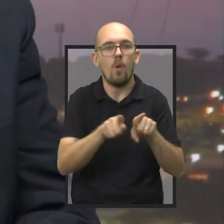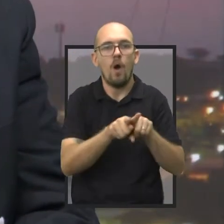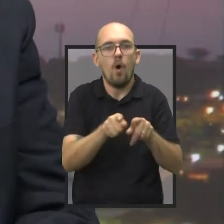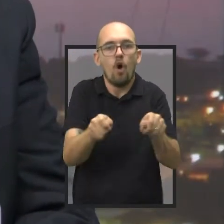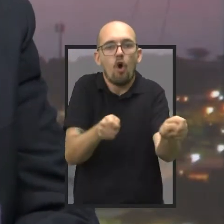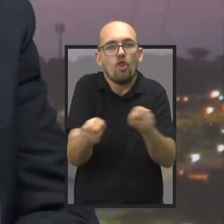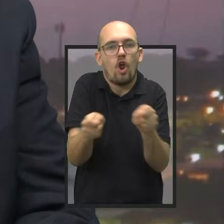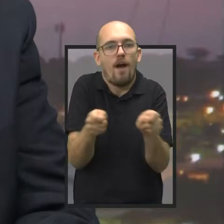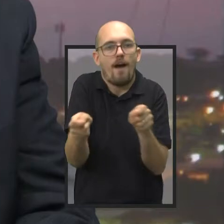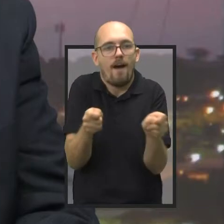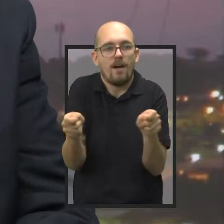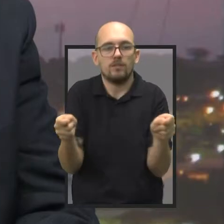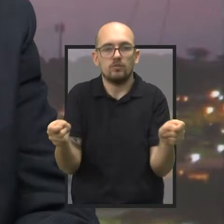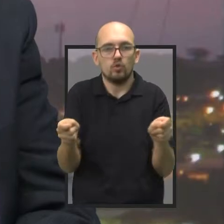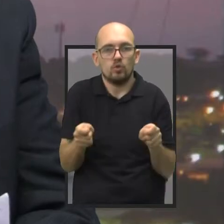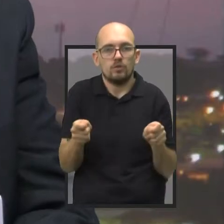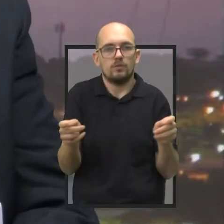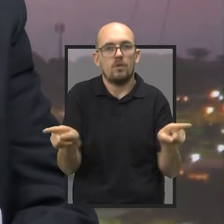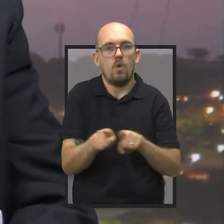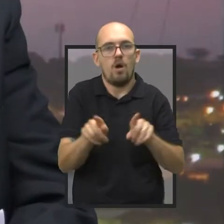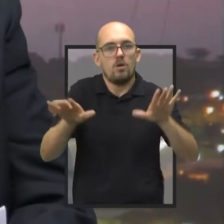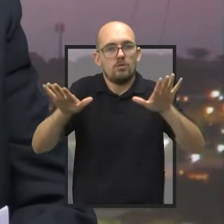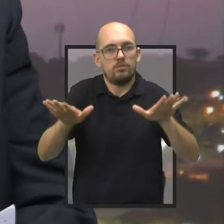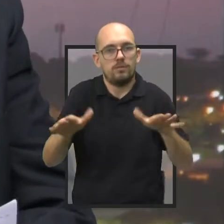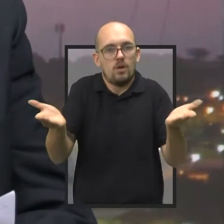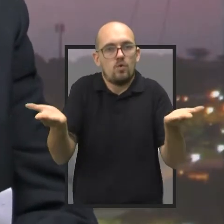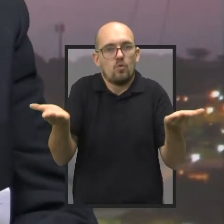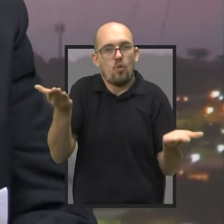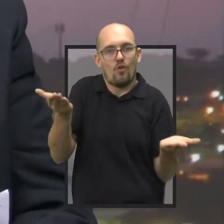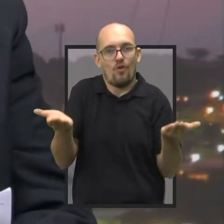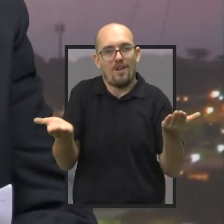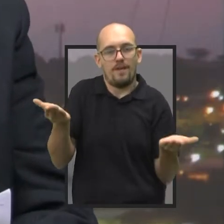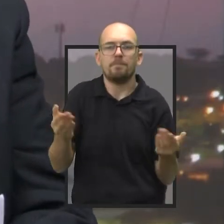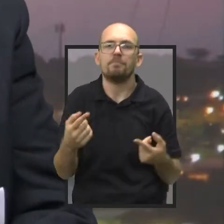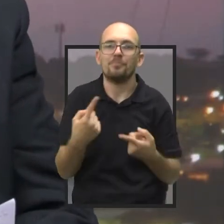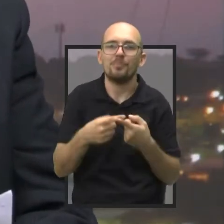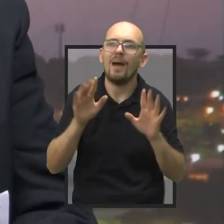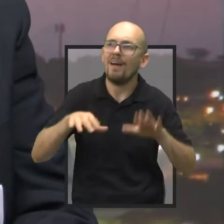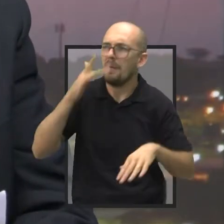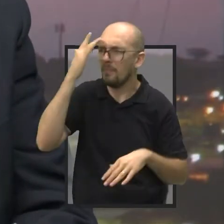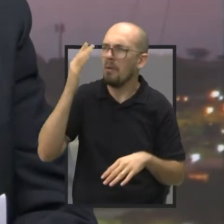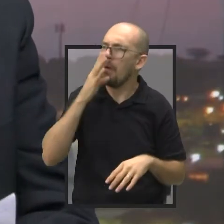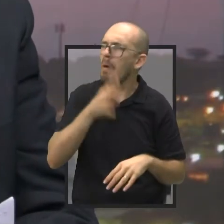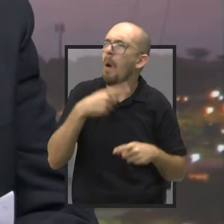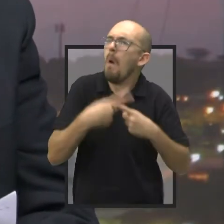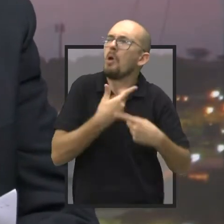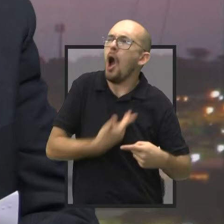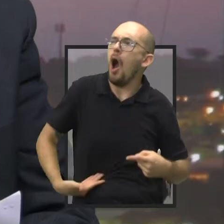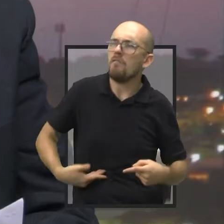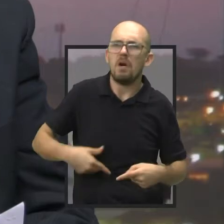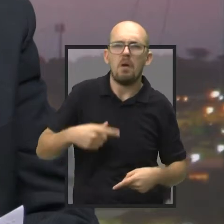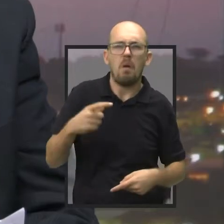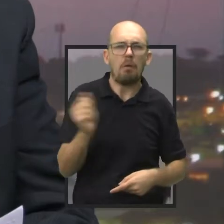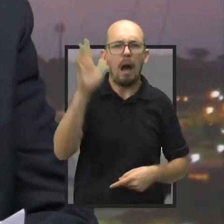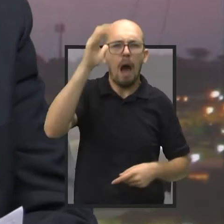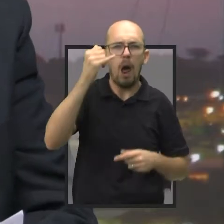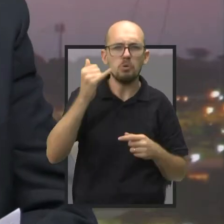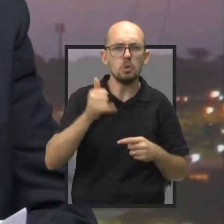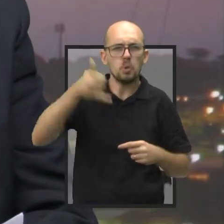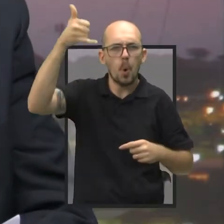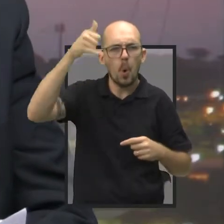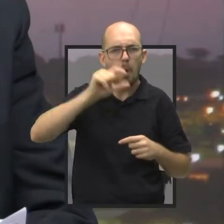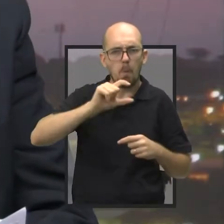juros. Então se fala muito, né? Por que o governo não diminui os juros? É uma situação